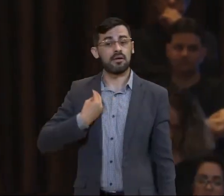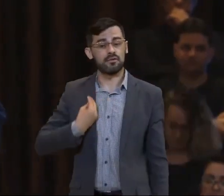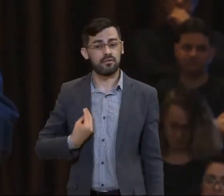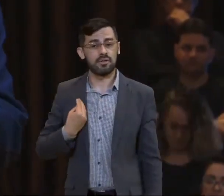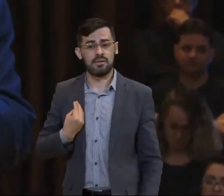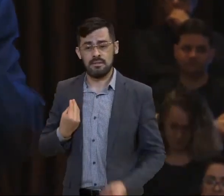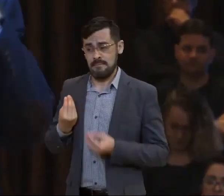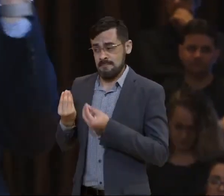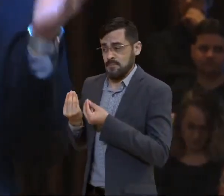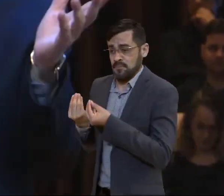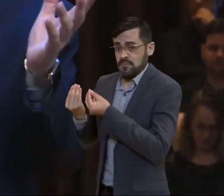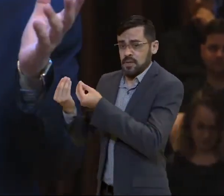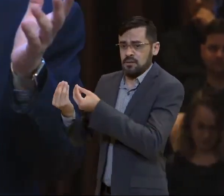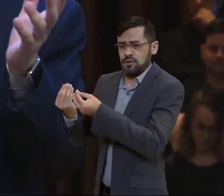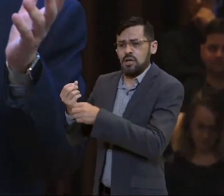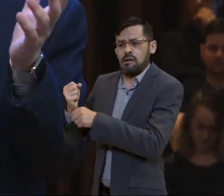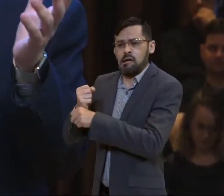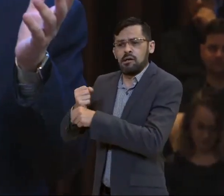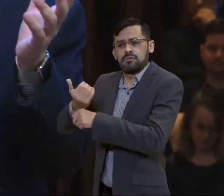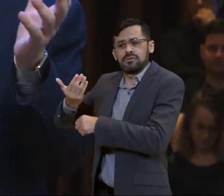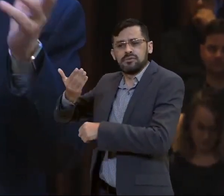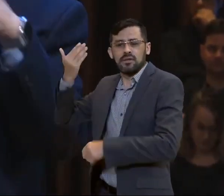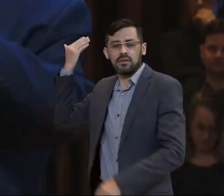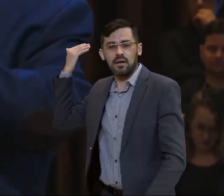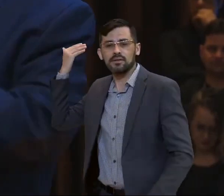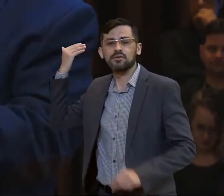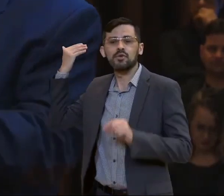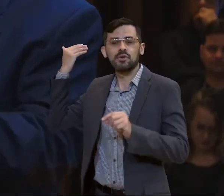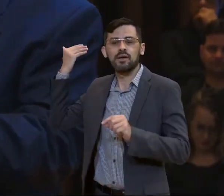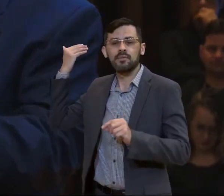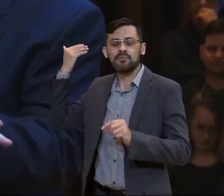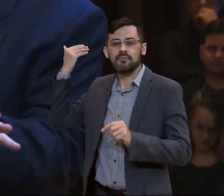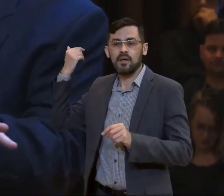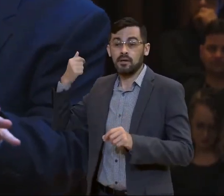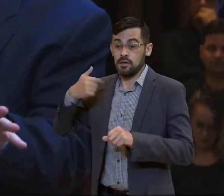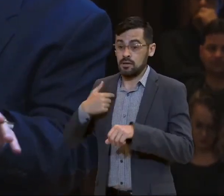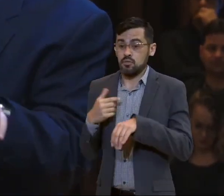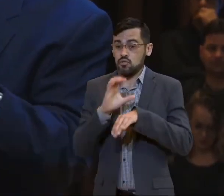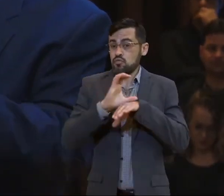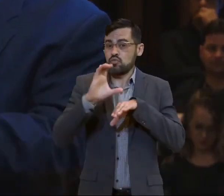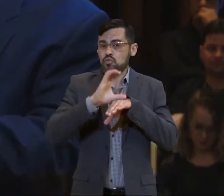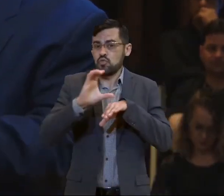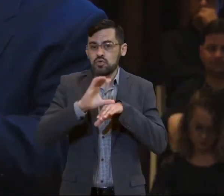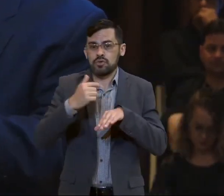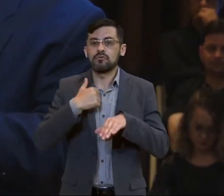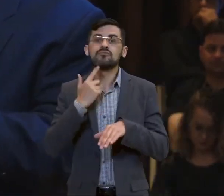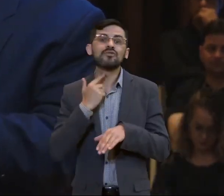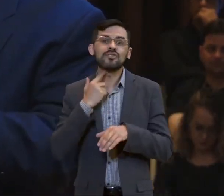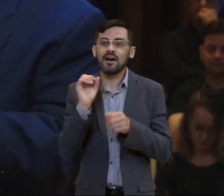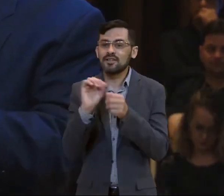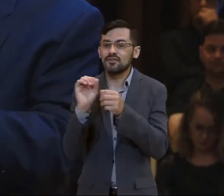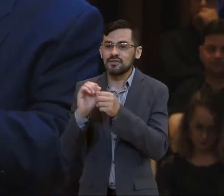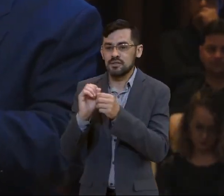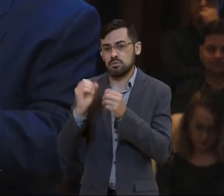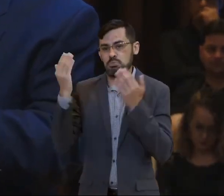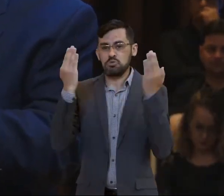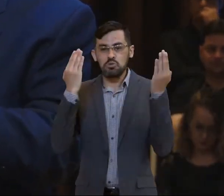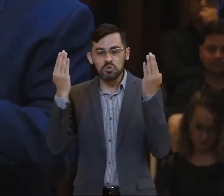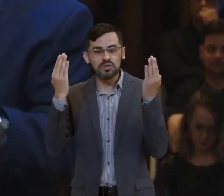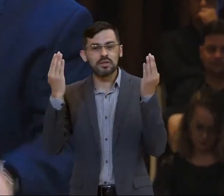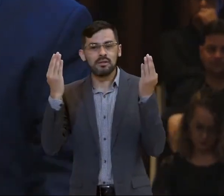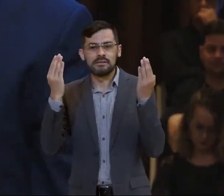no altar de Deus, há muitos anos atrás, um curso que eu tinha sonhado em fazer, que era o curso de psicologia,